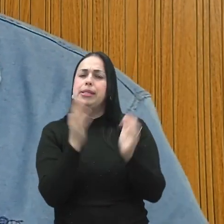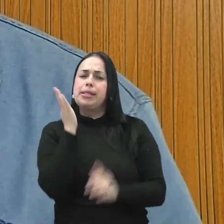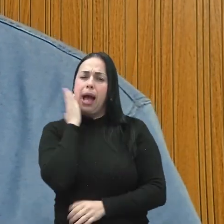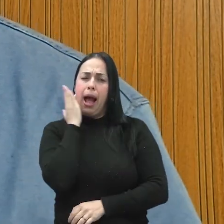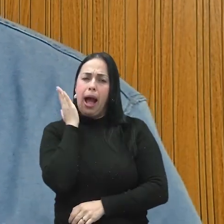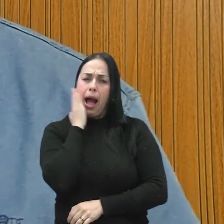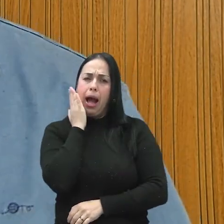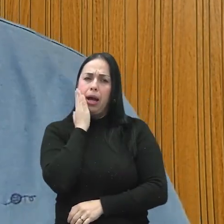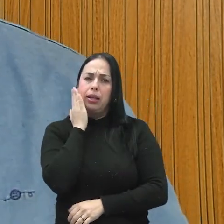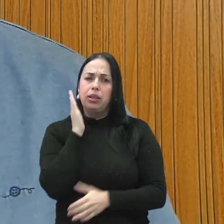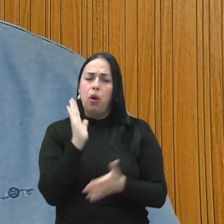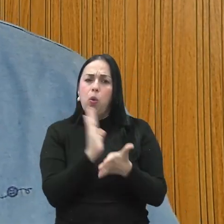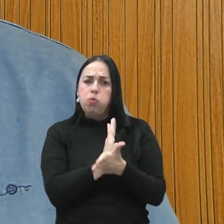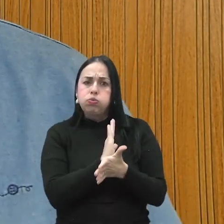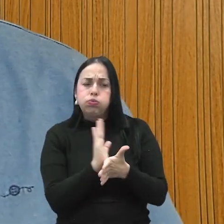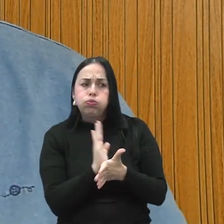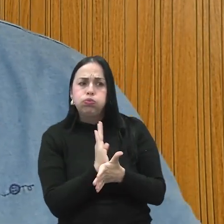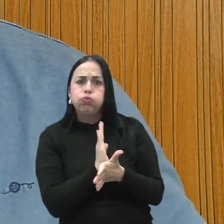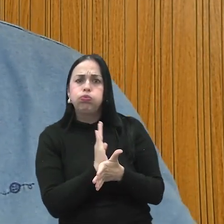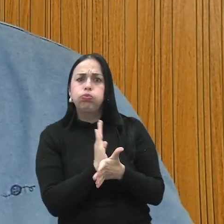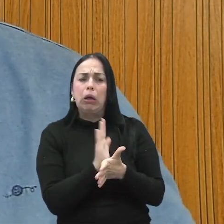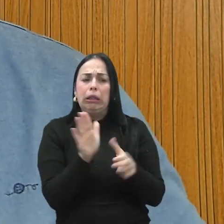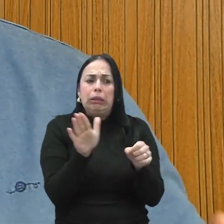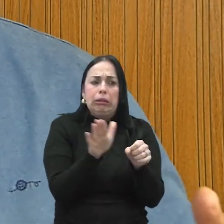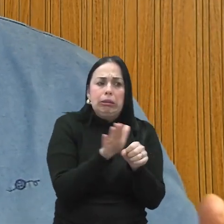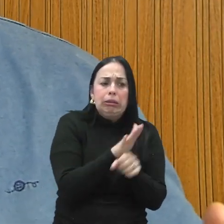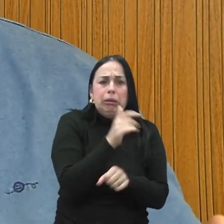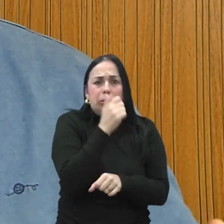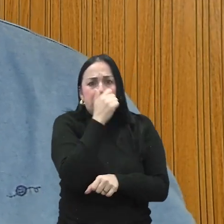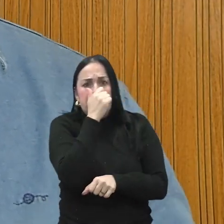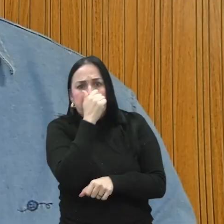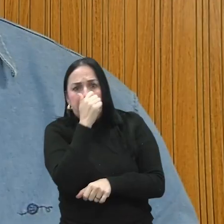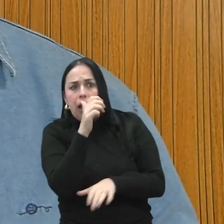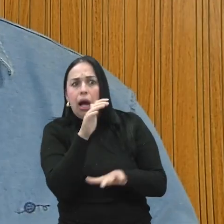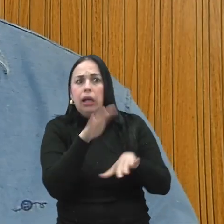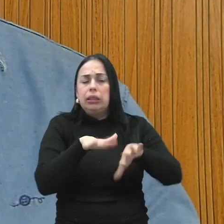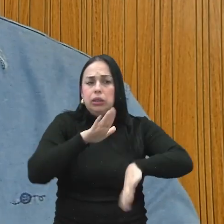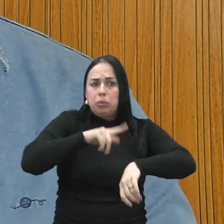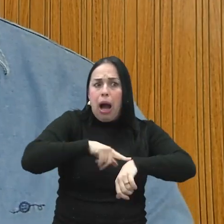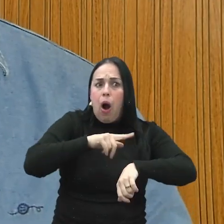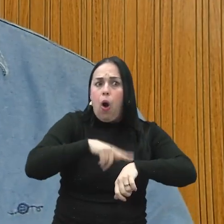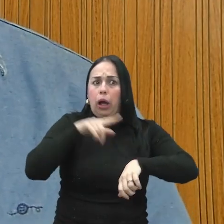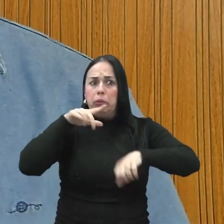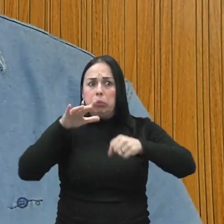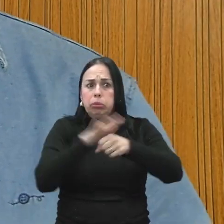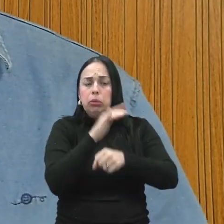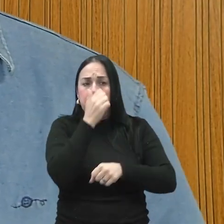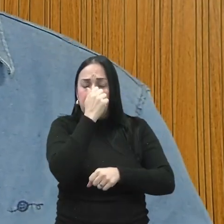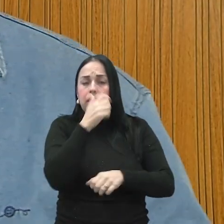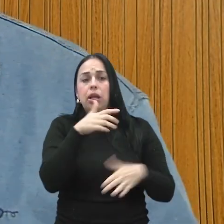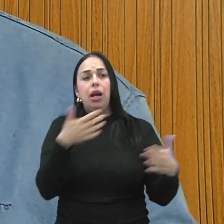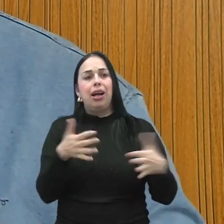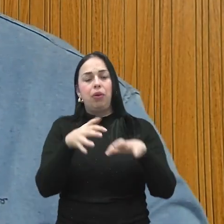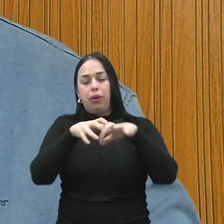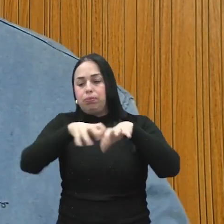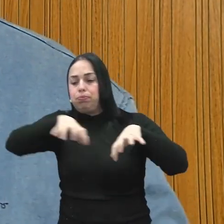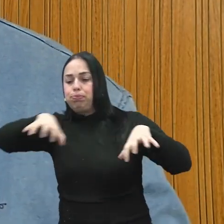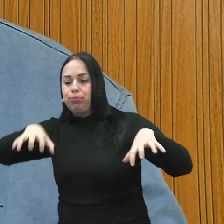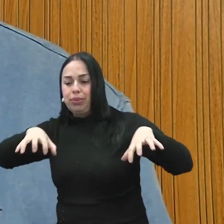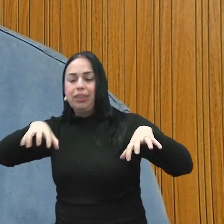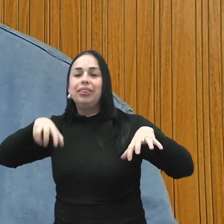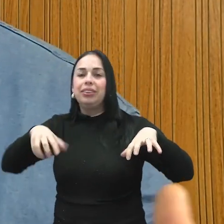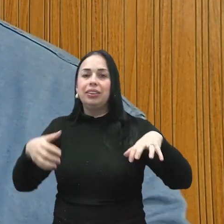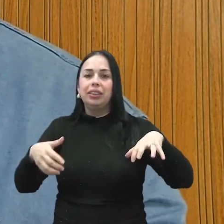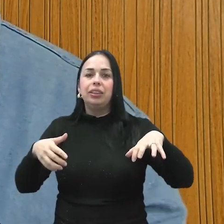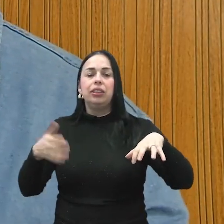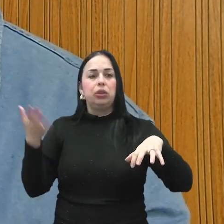hospital municipal, sabe muitas vezes que alguns locais superlotam por alguns momentos. E é legal quando você divide, né?